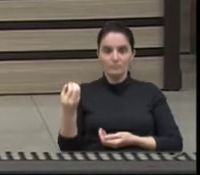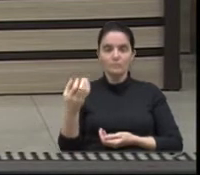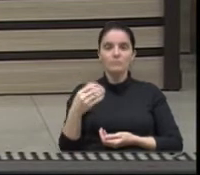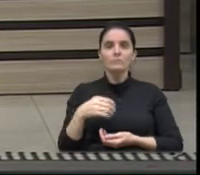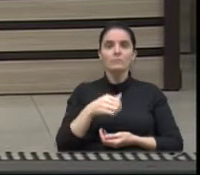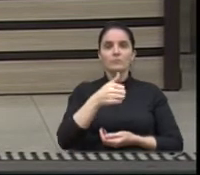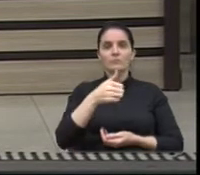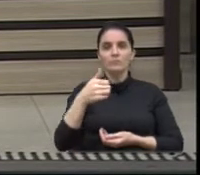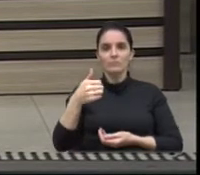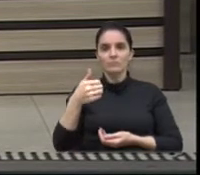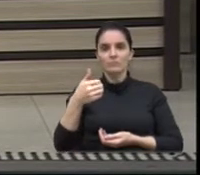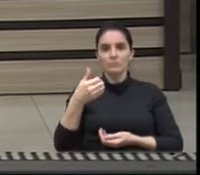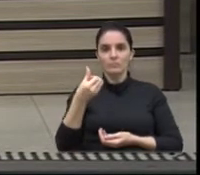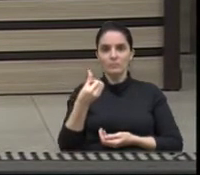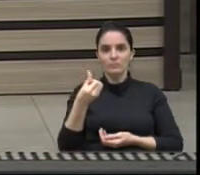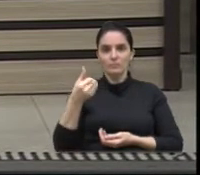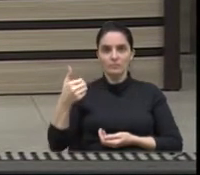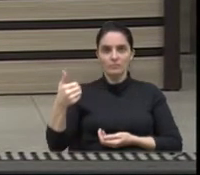1160/17,